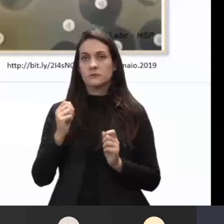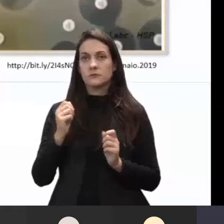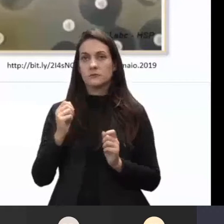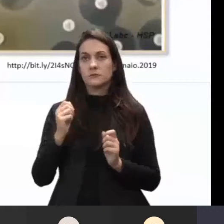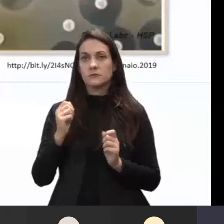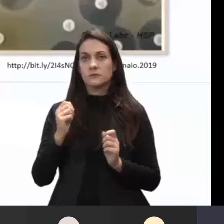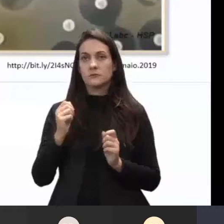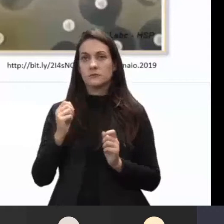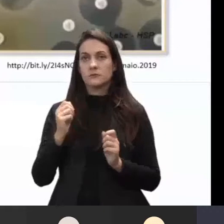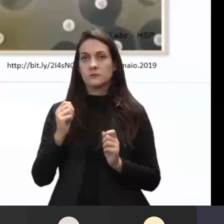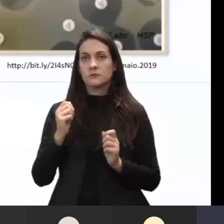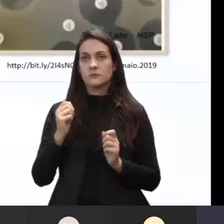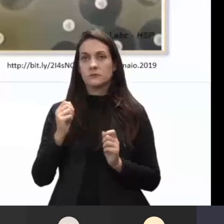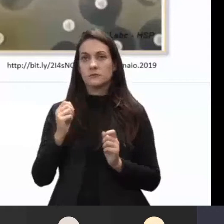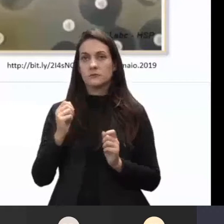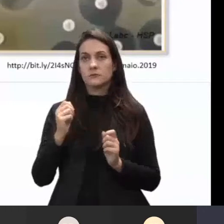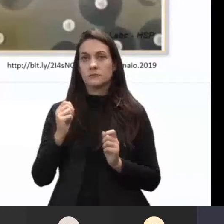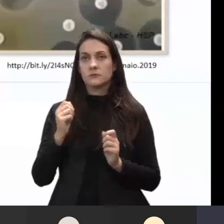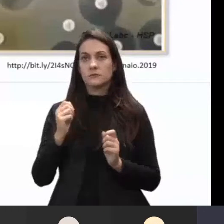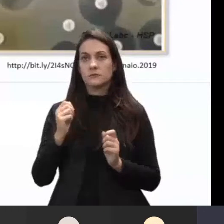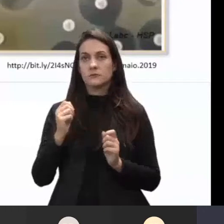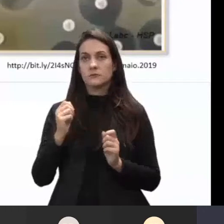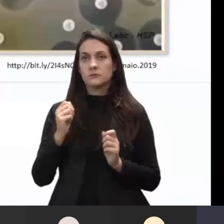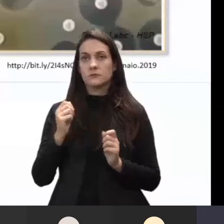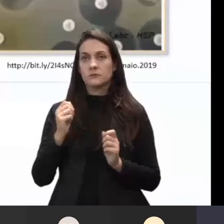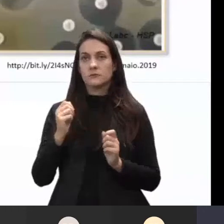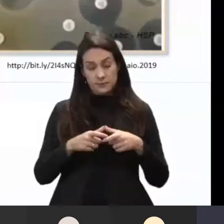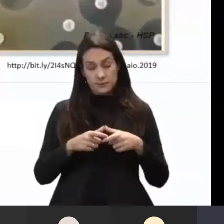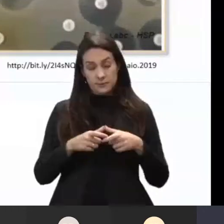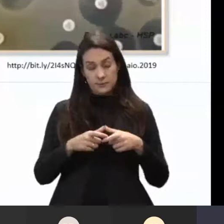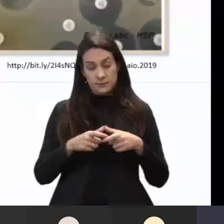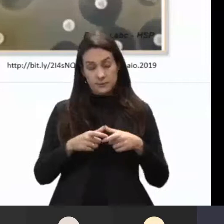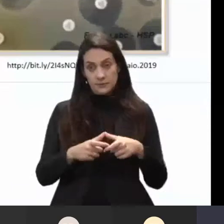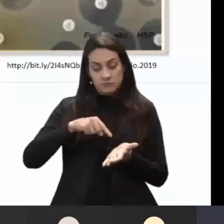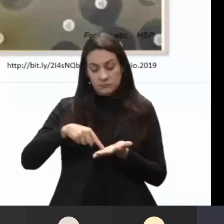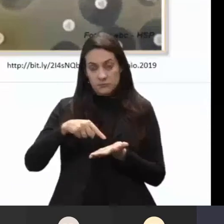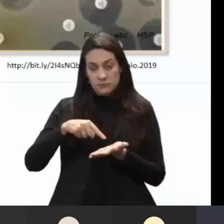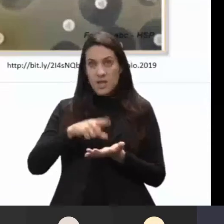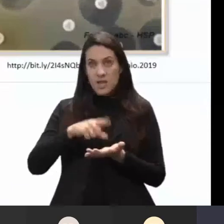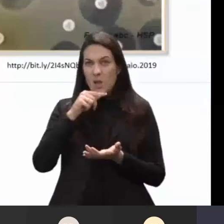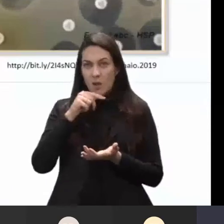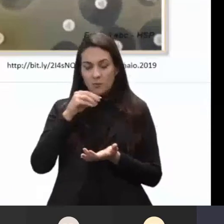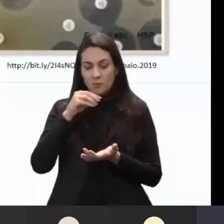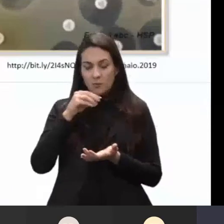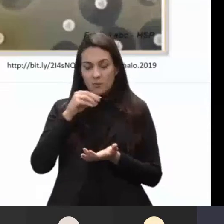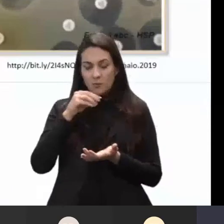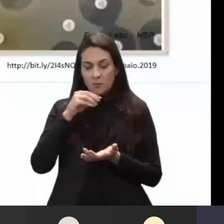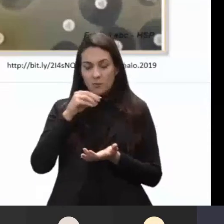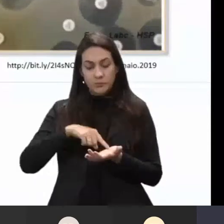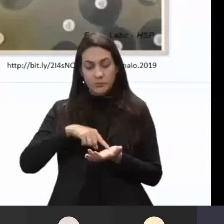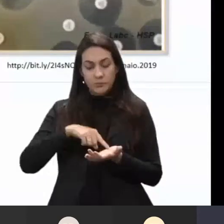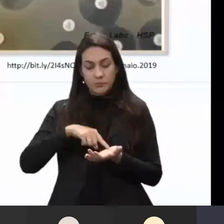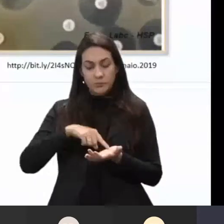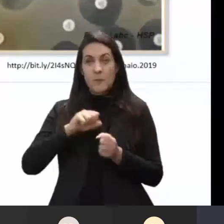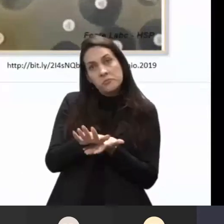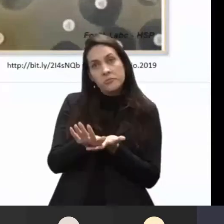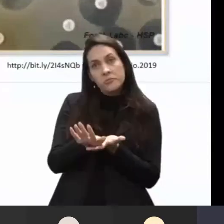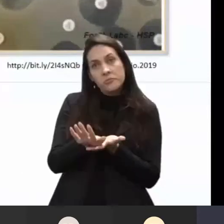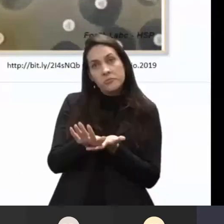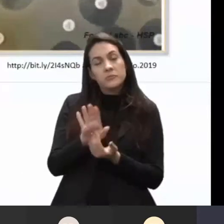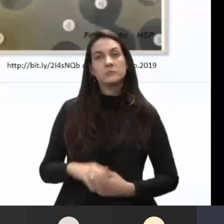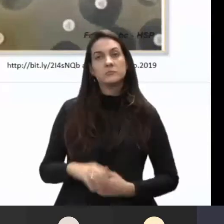quê? Porque se o disco for aplicado na placa enquanto ela estiver úmida, pode ocorrer o deslizamento desse